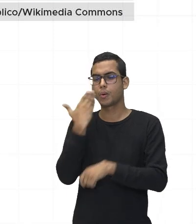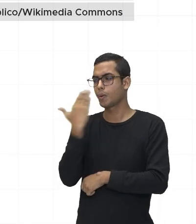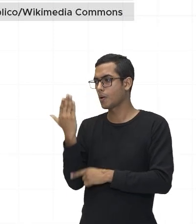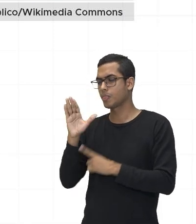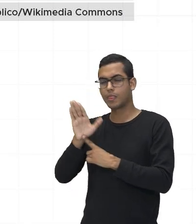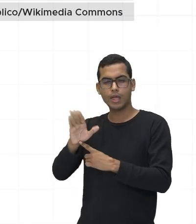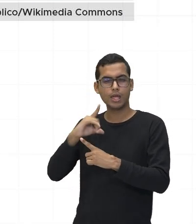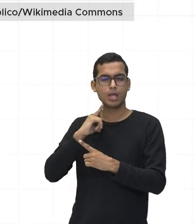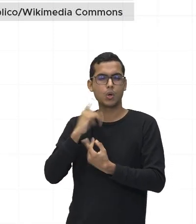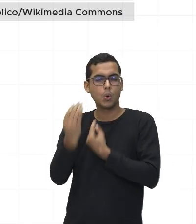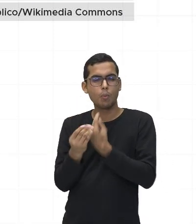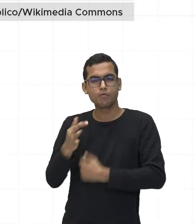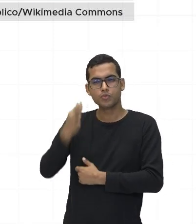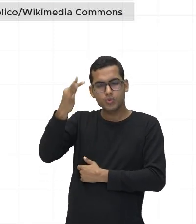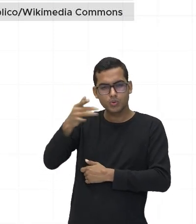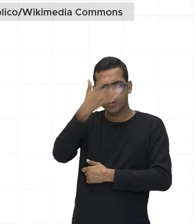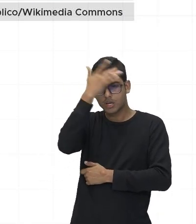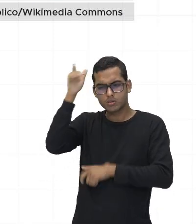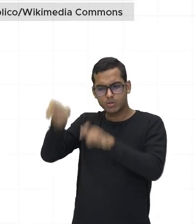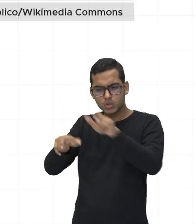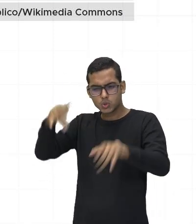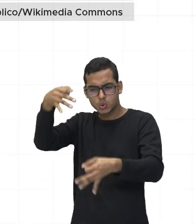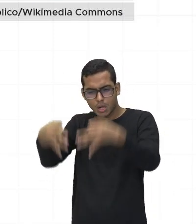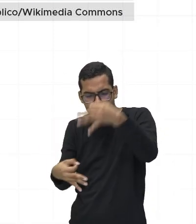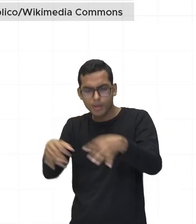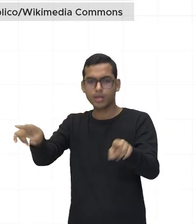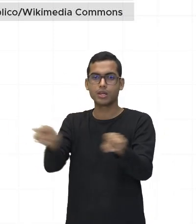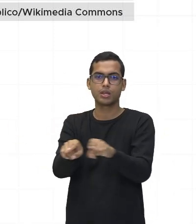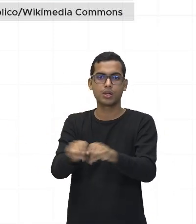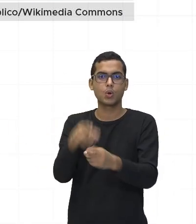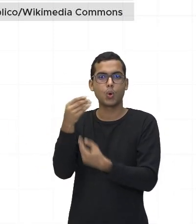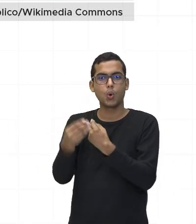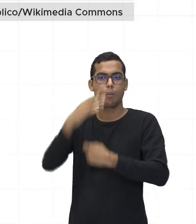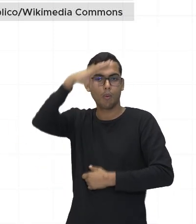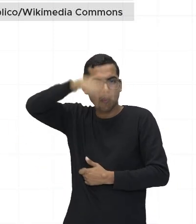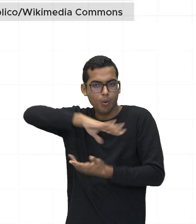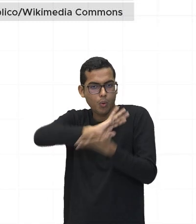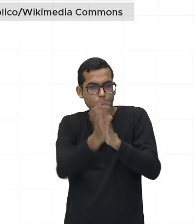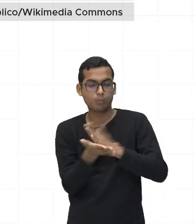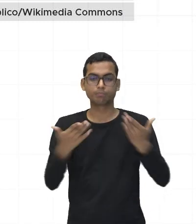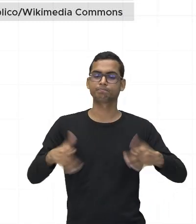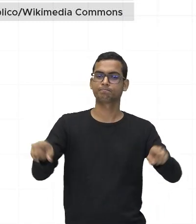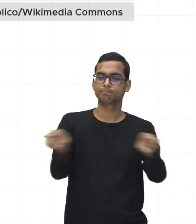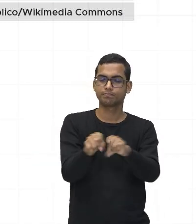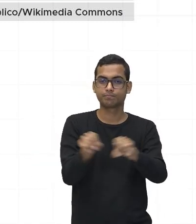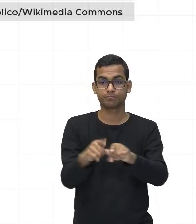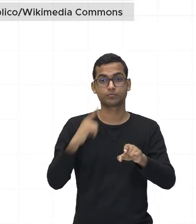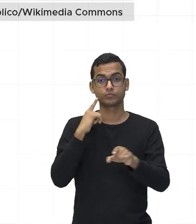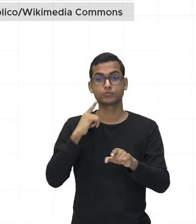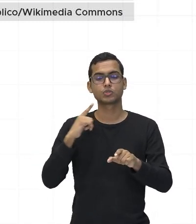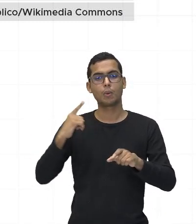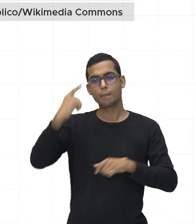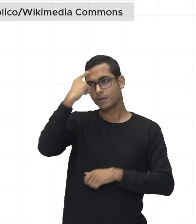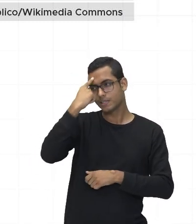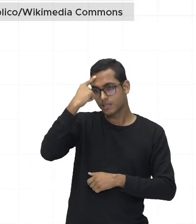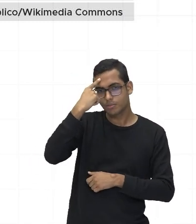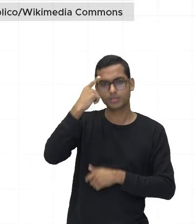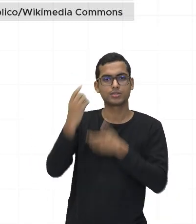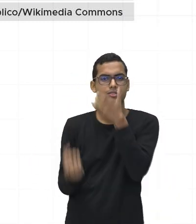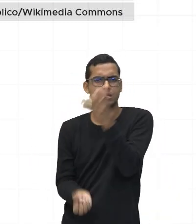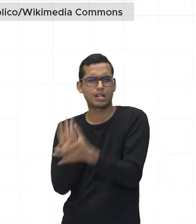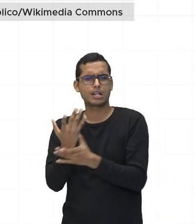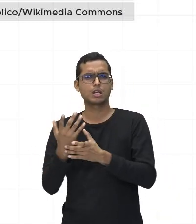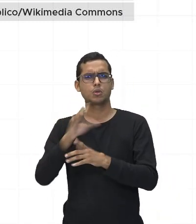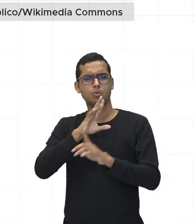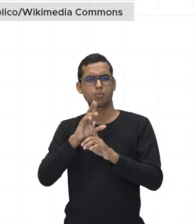essa visão. São mitos gerados por diferentes culturas que pensaram o fim do mundo